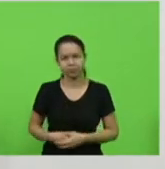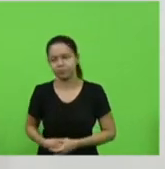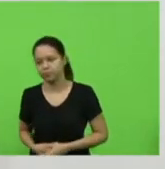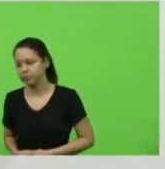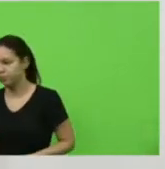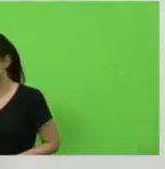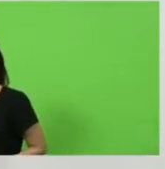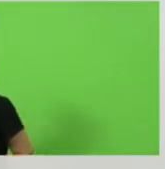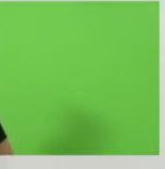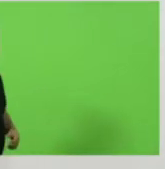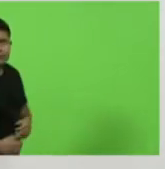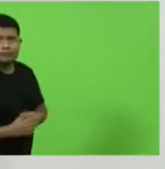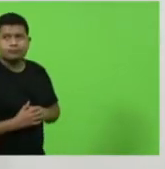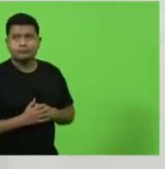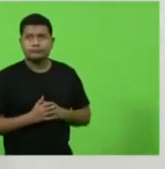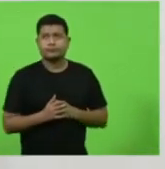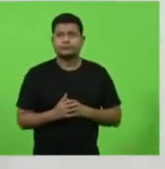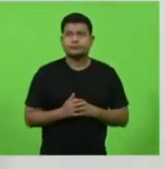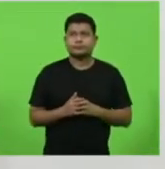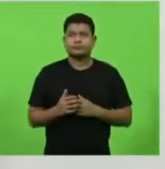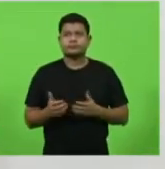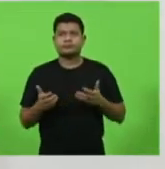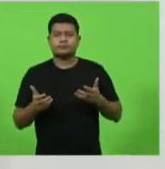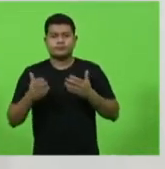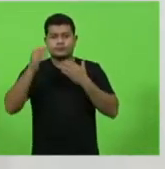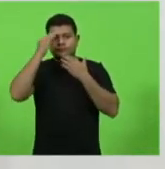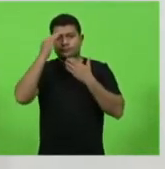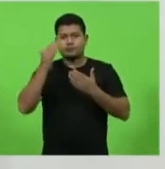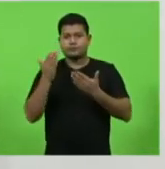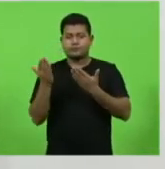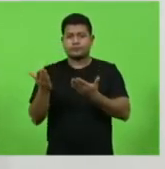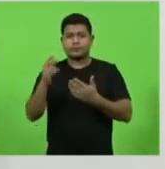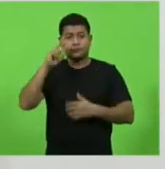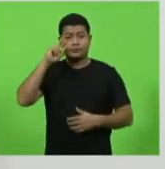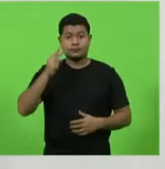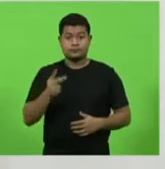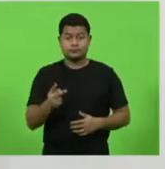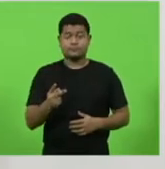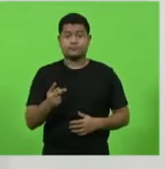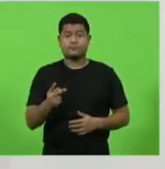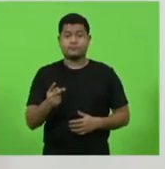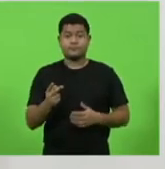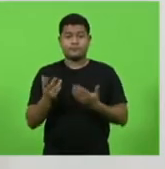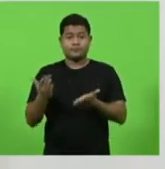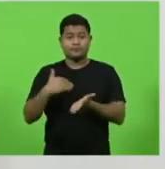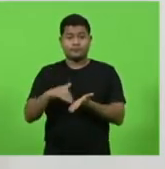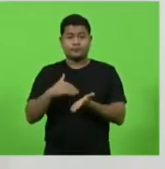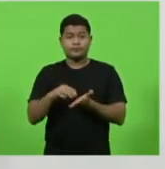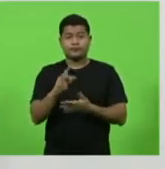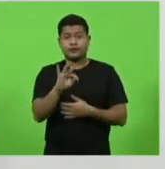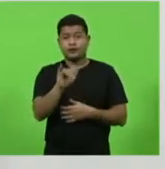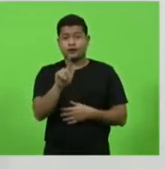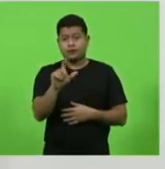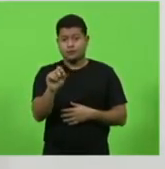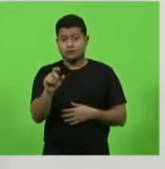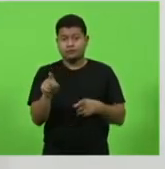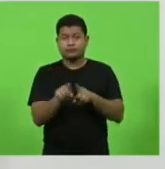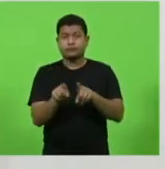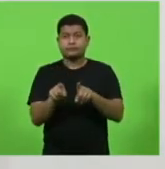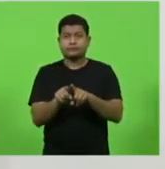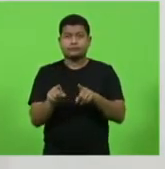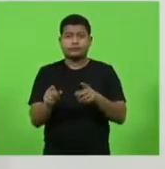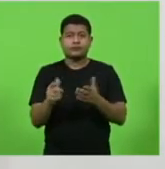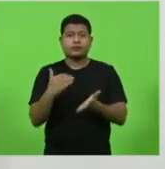registrar o nosso agradecimento, o nosso reconhecimento ao secretário Tiago e também ao governo do